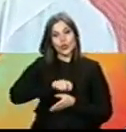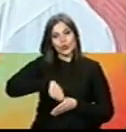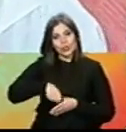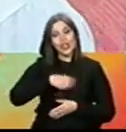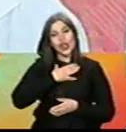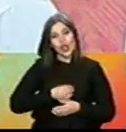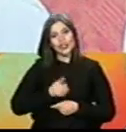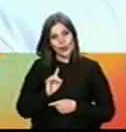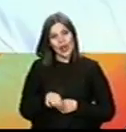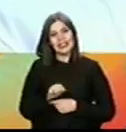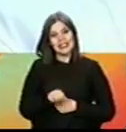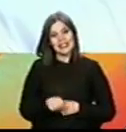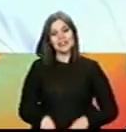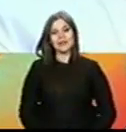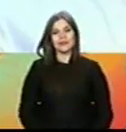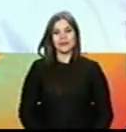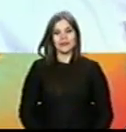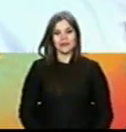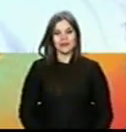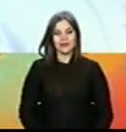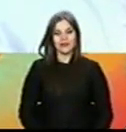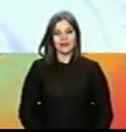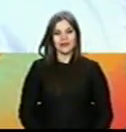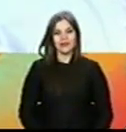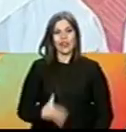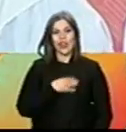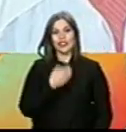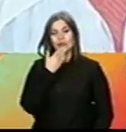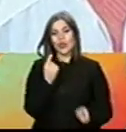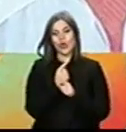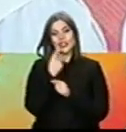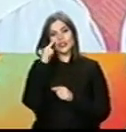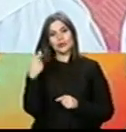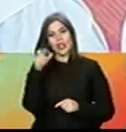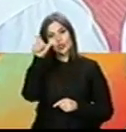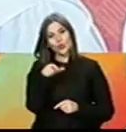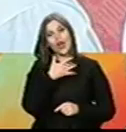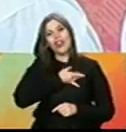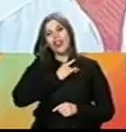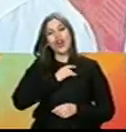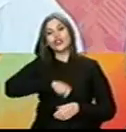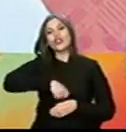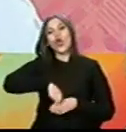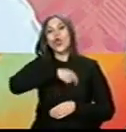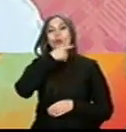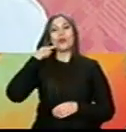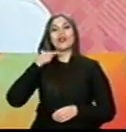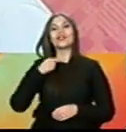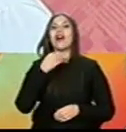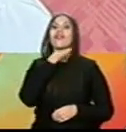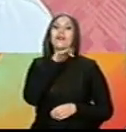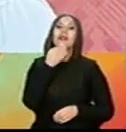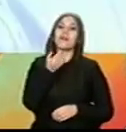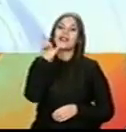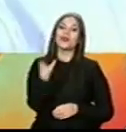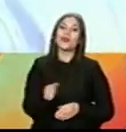é? A cozinhar. Eles fazem-te pedidos especiais. Já sabemos que tu gostas é de fazer bolos, não é? Sim, gosto. E o que é que eles pedem mais para tu